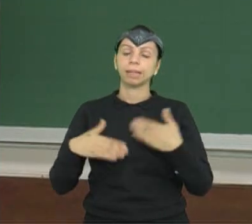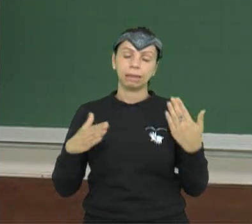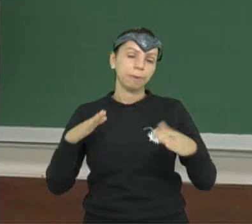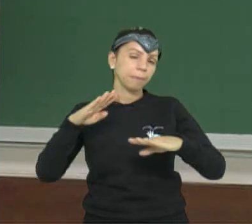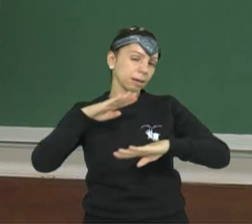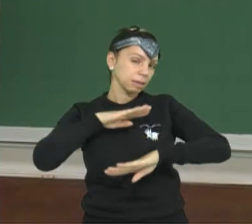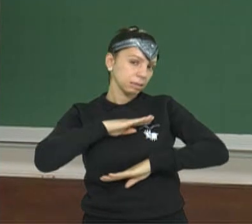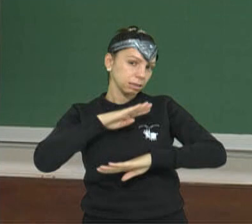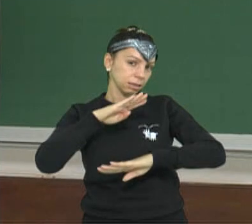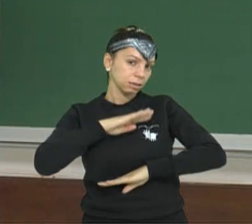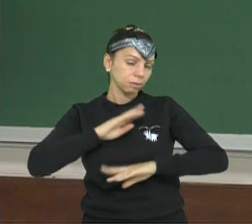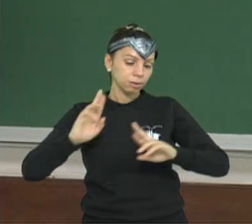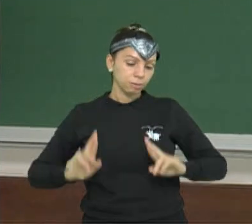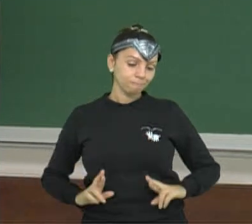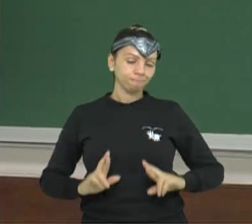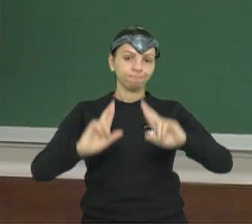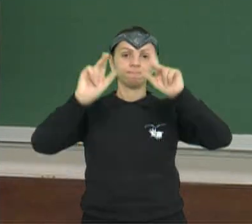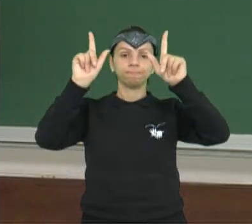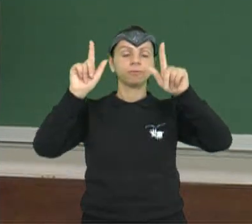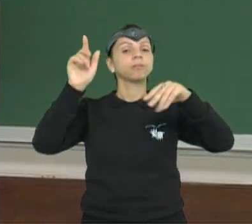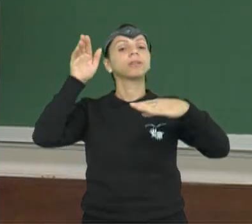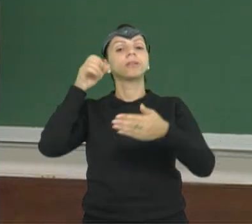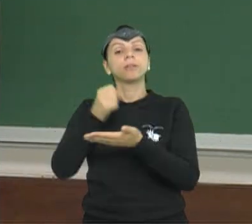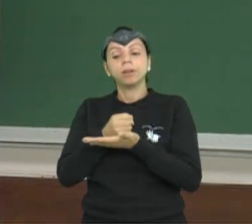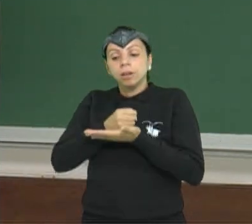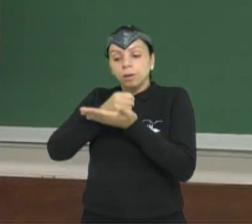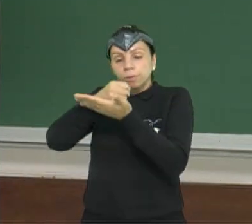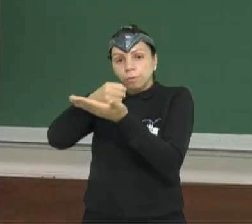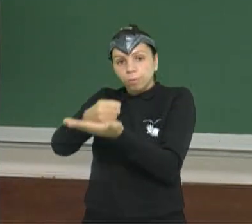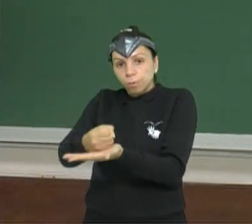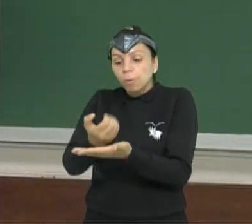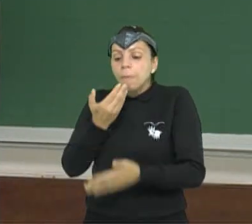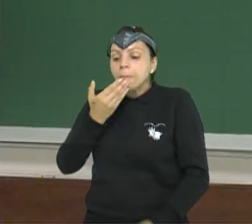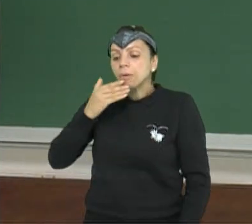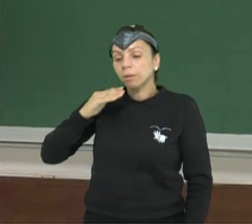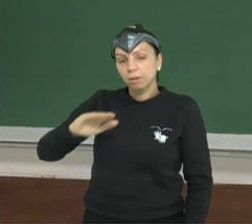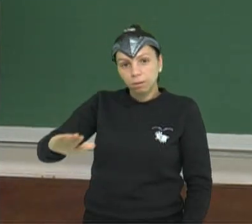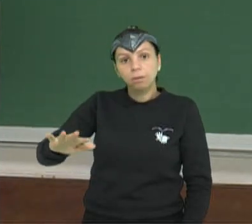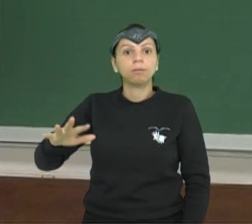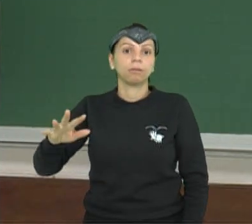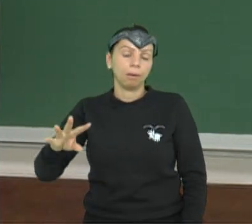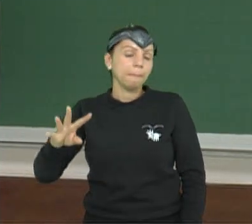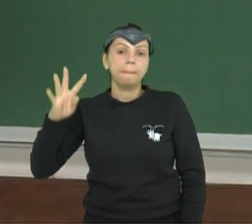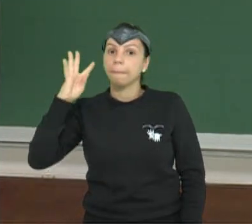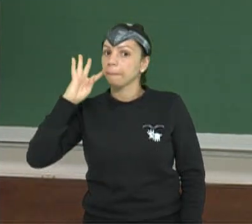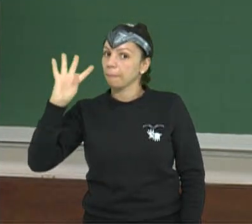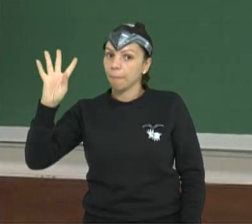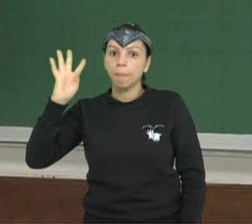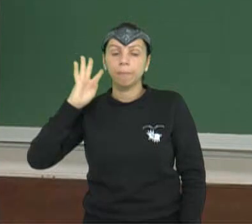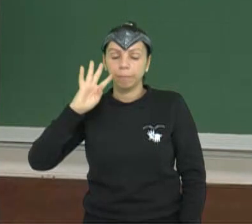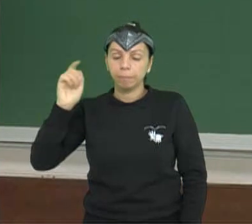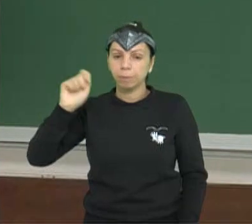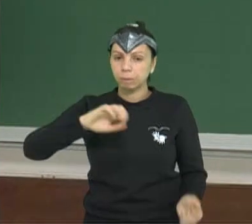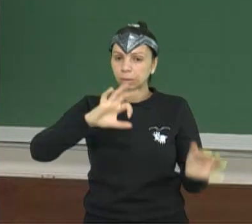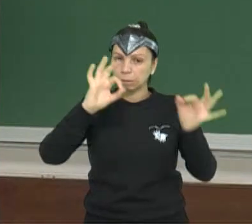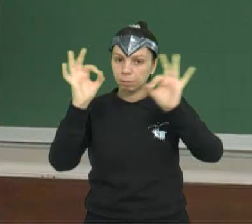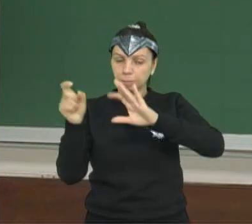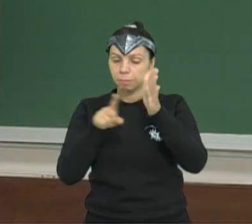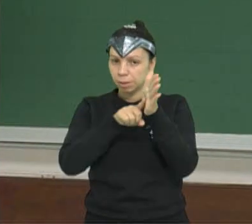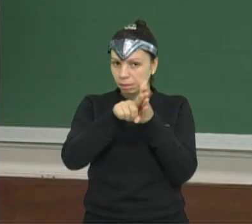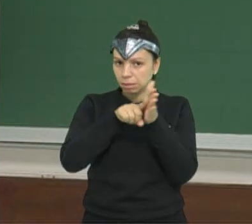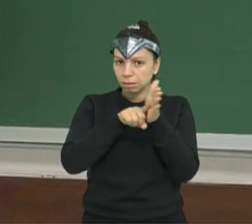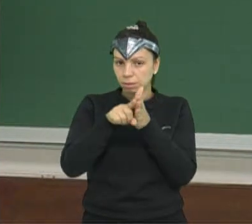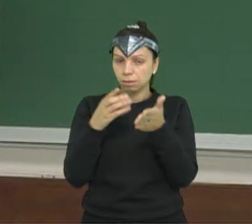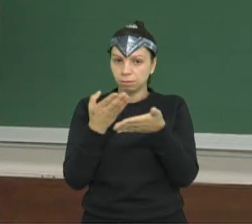situação bem diferente, ele ajudou uma criança, é uma história muito bacana, vale a pena vocês prestarem bastante